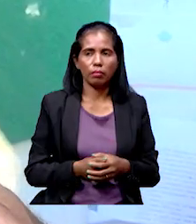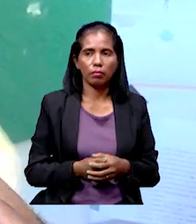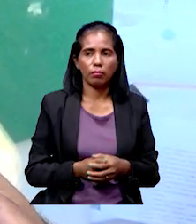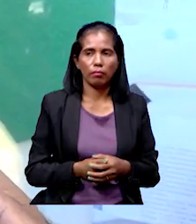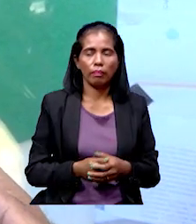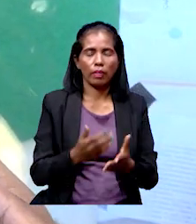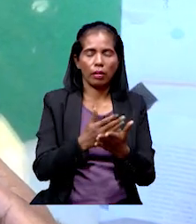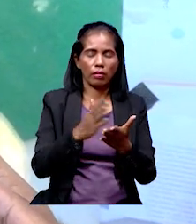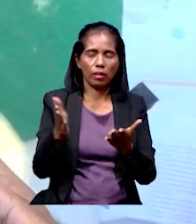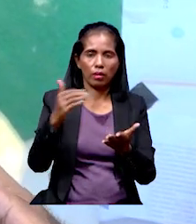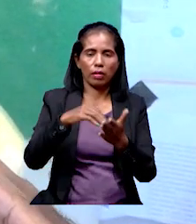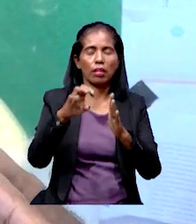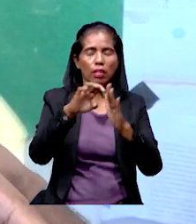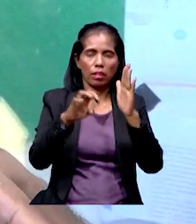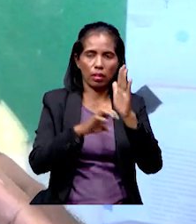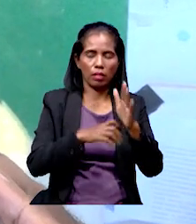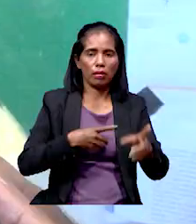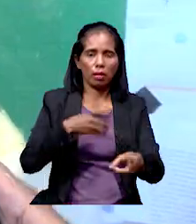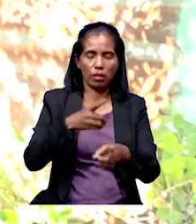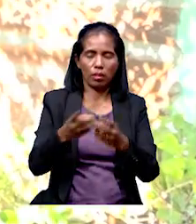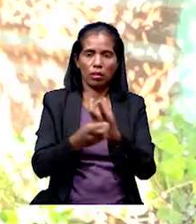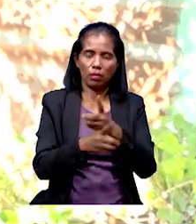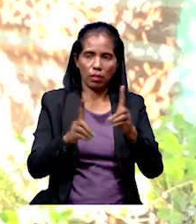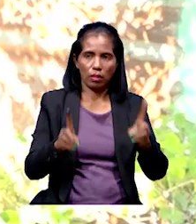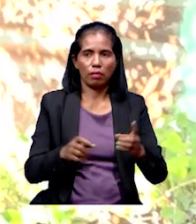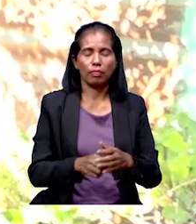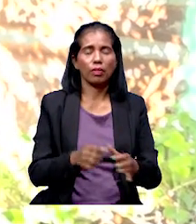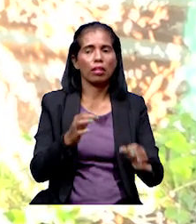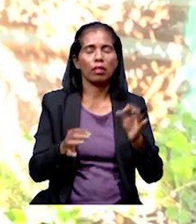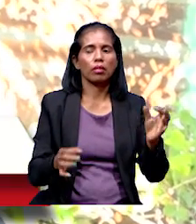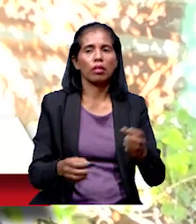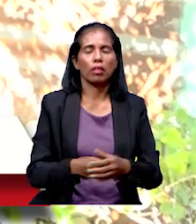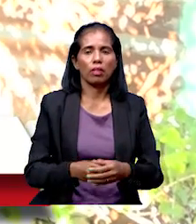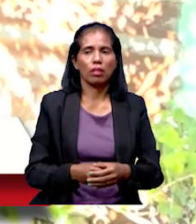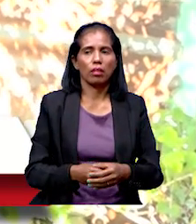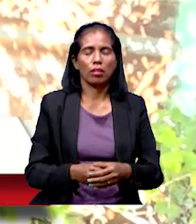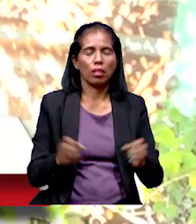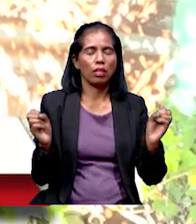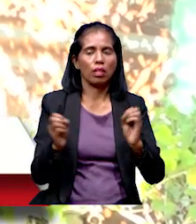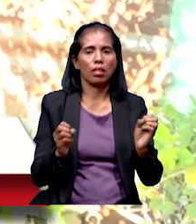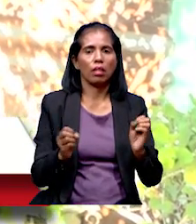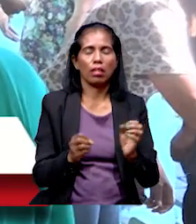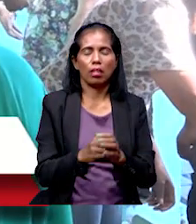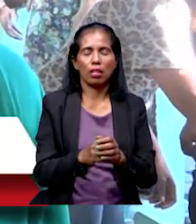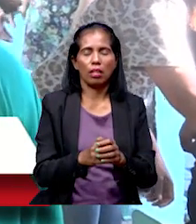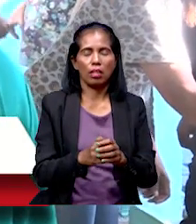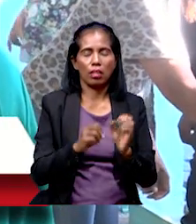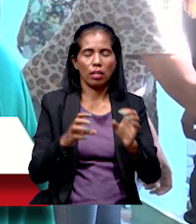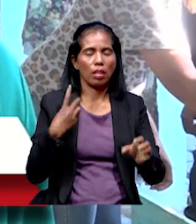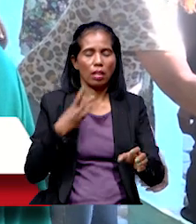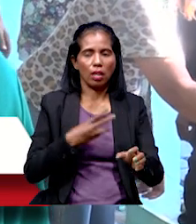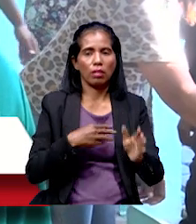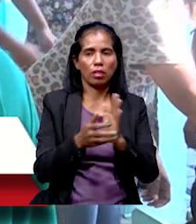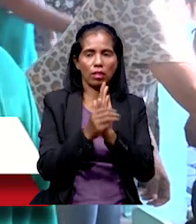consolida e fala de Estado de Direito Democrático. Né? Se votos resultar numa né, lá liu, né, porque há uma capacidade de